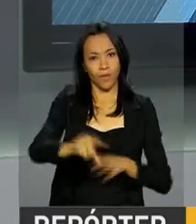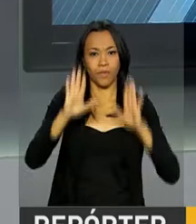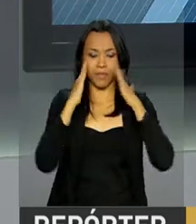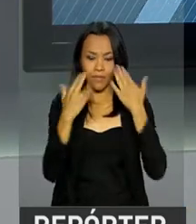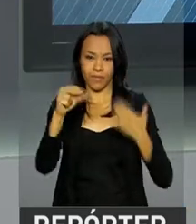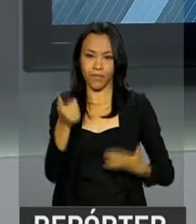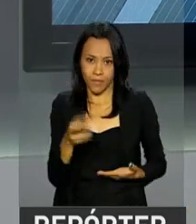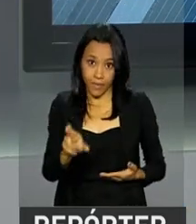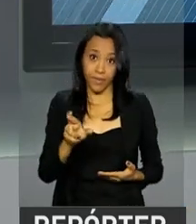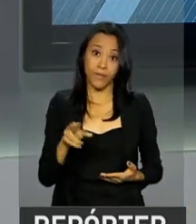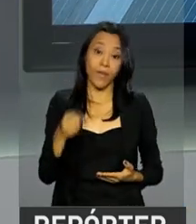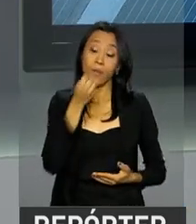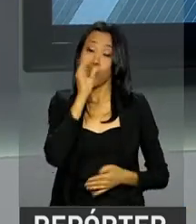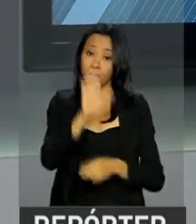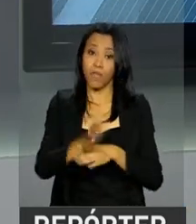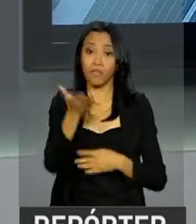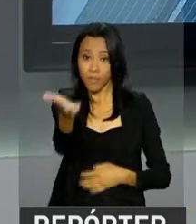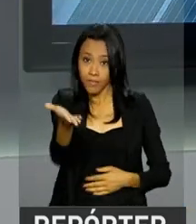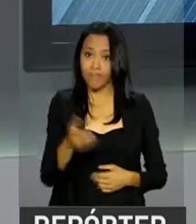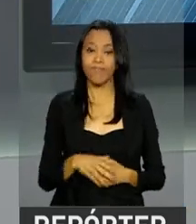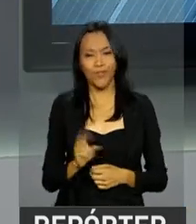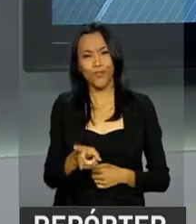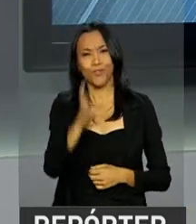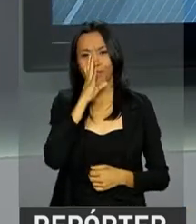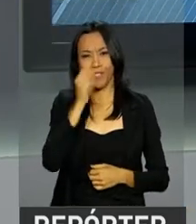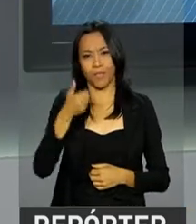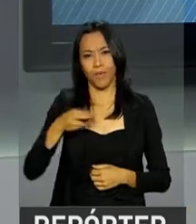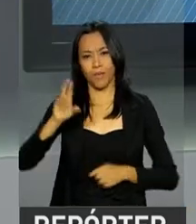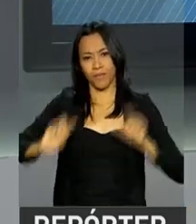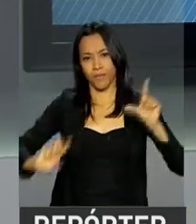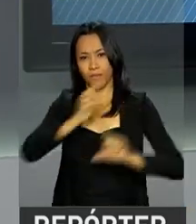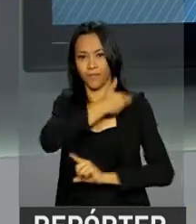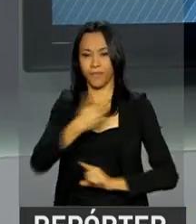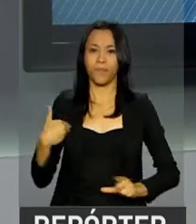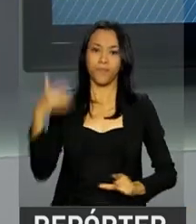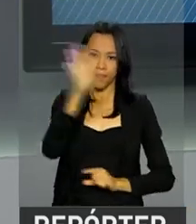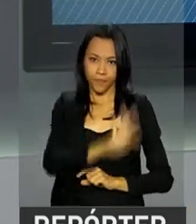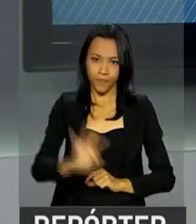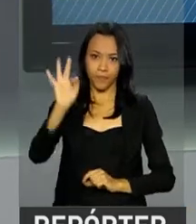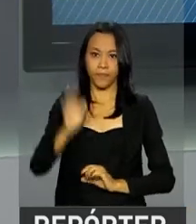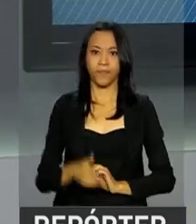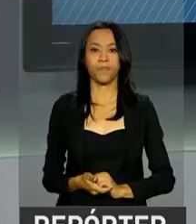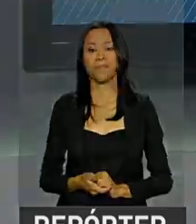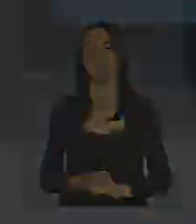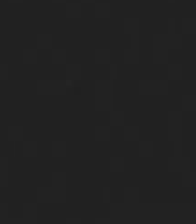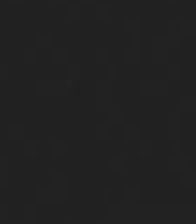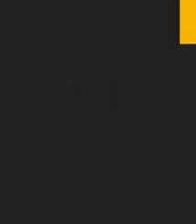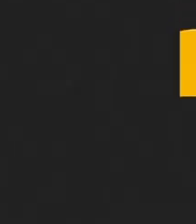Repórter NBR. Uma boa tarde para você e continue na NBR, a TV do Governo Federal.